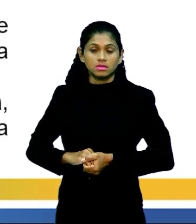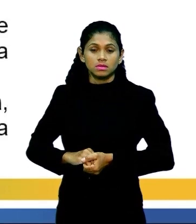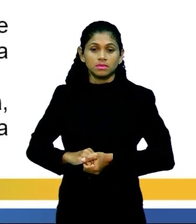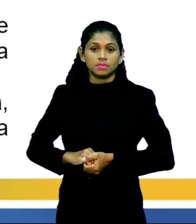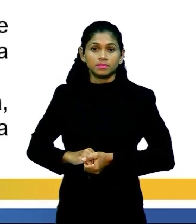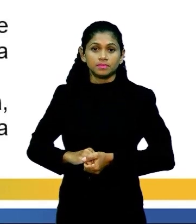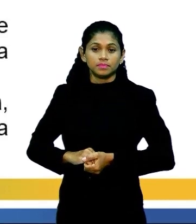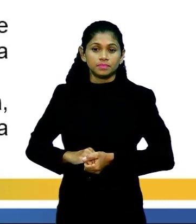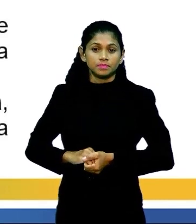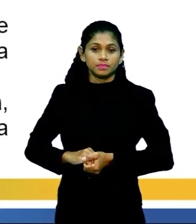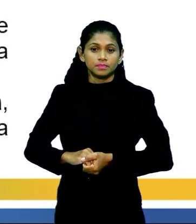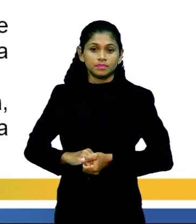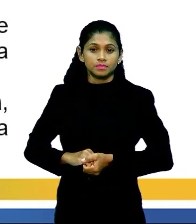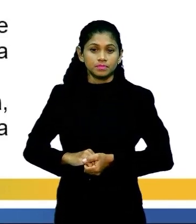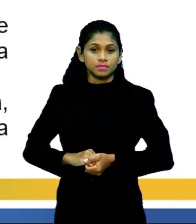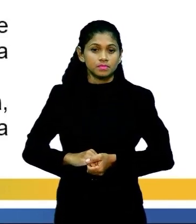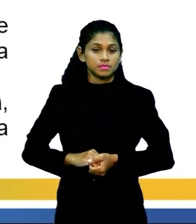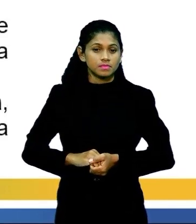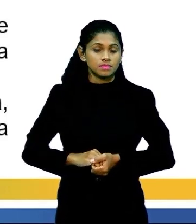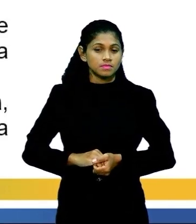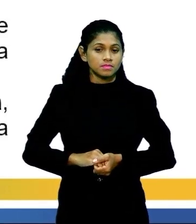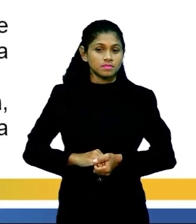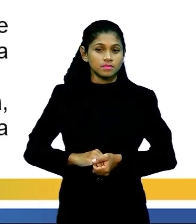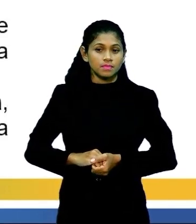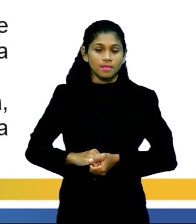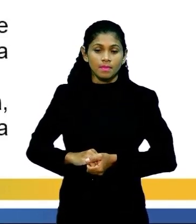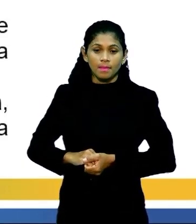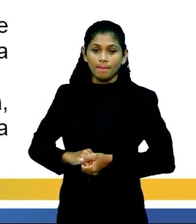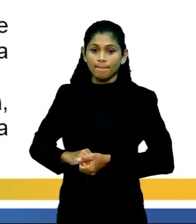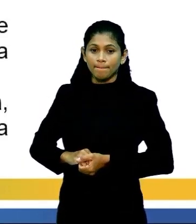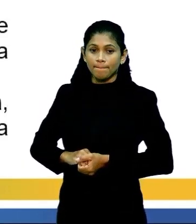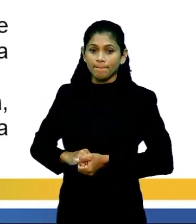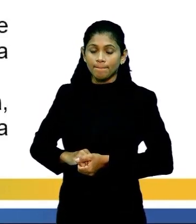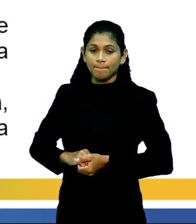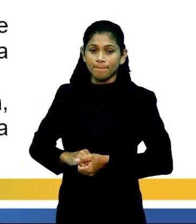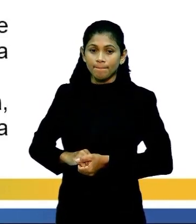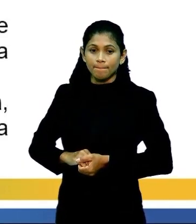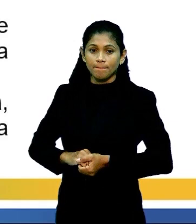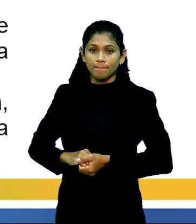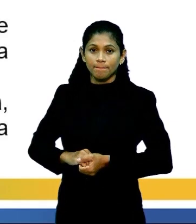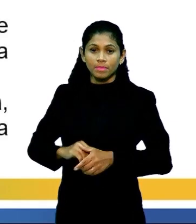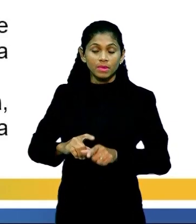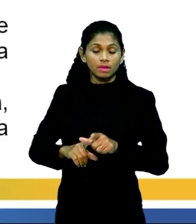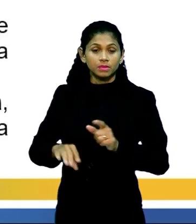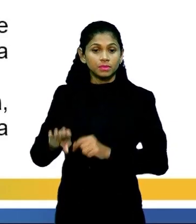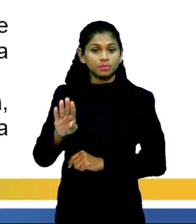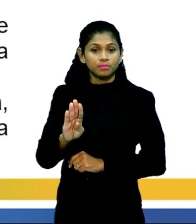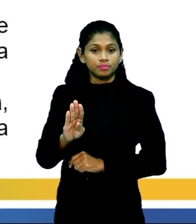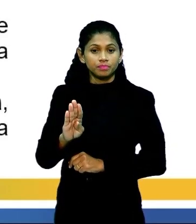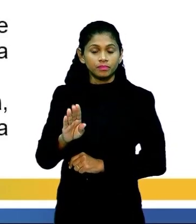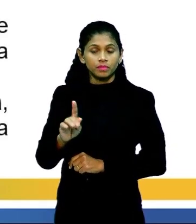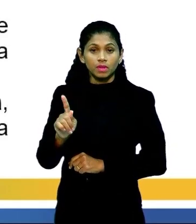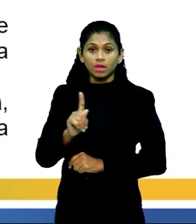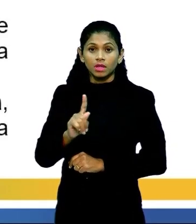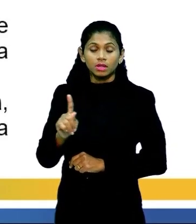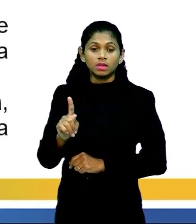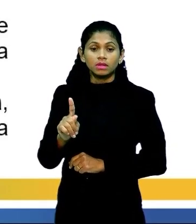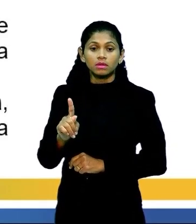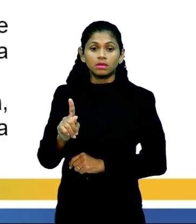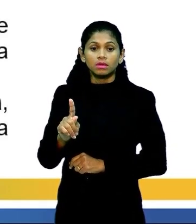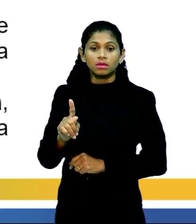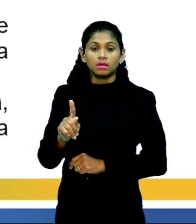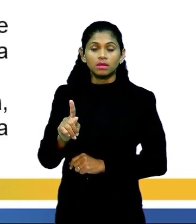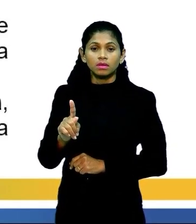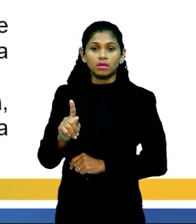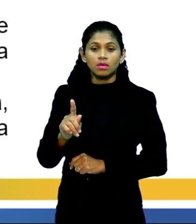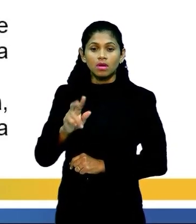de incentivo ao consumismo por parte das crianças, ok? Na letra B, não há resposta para